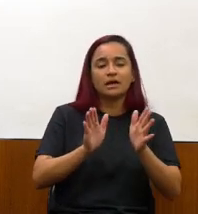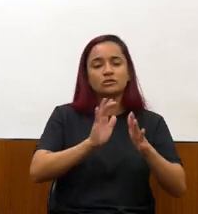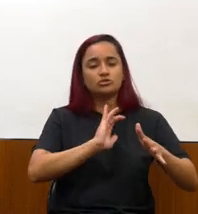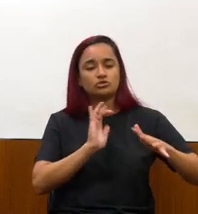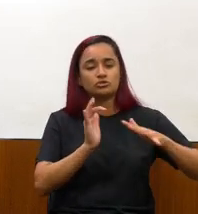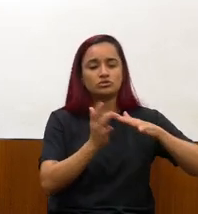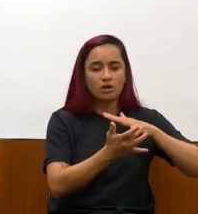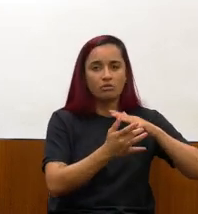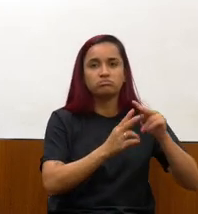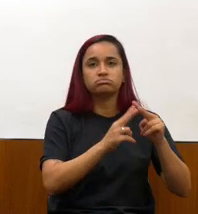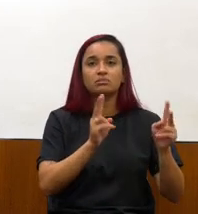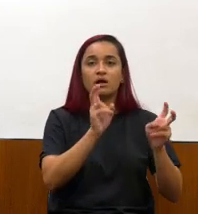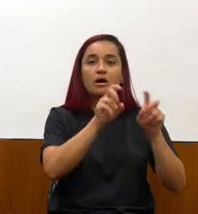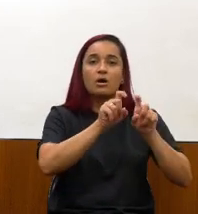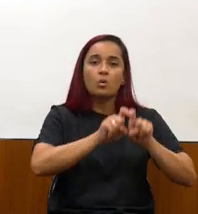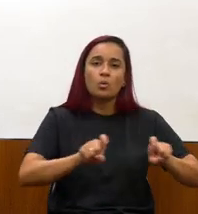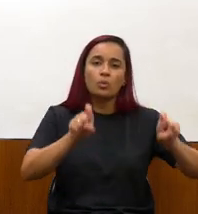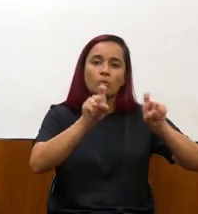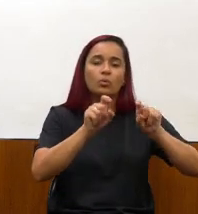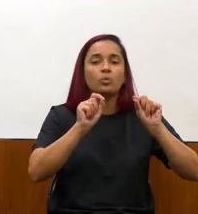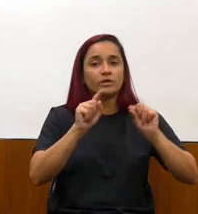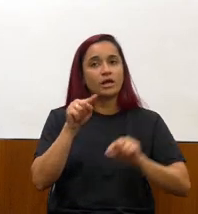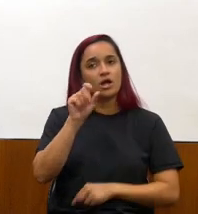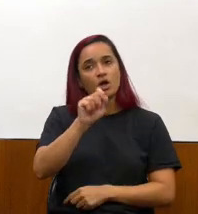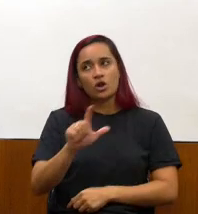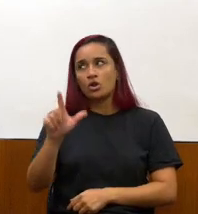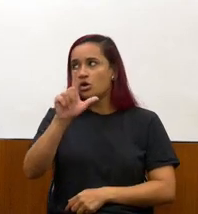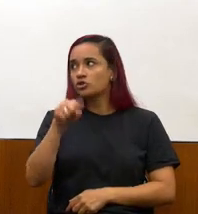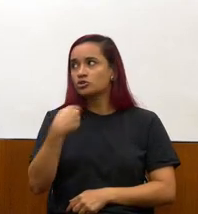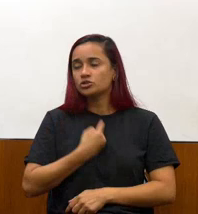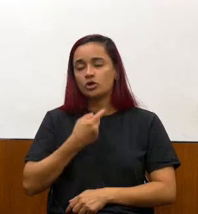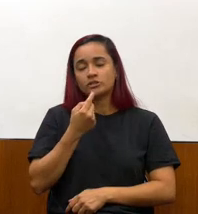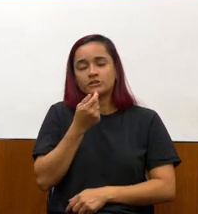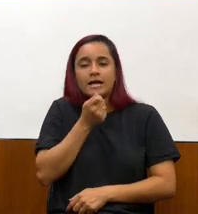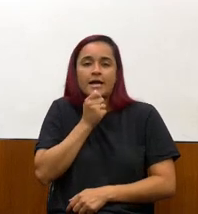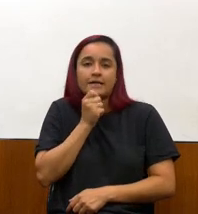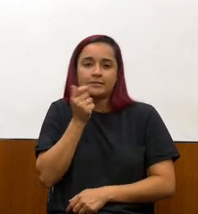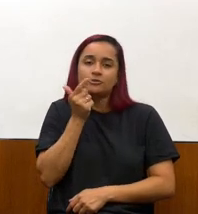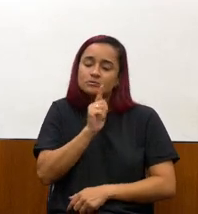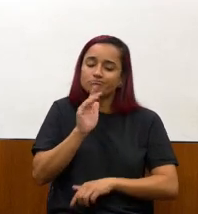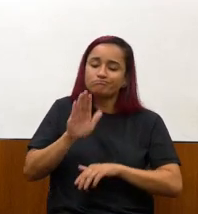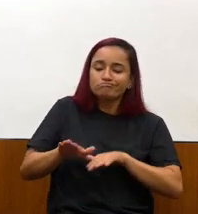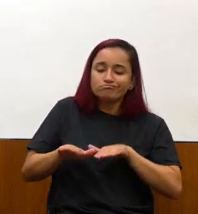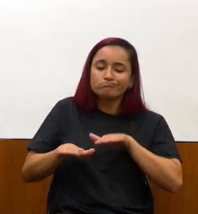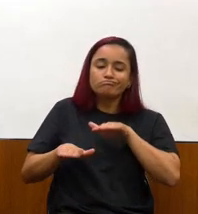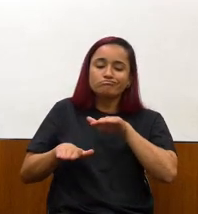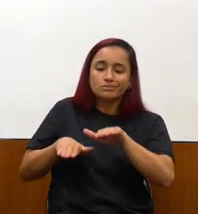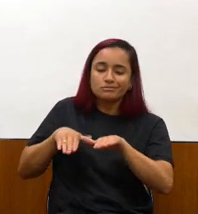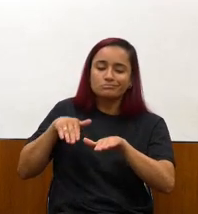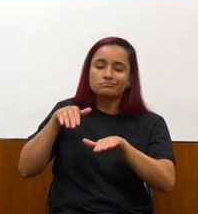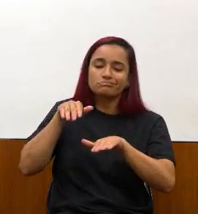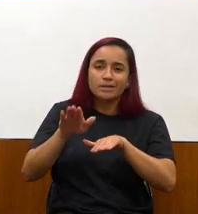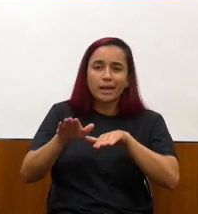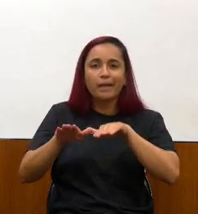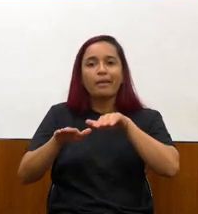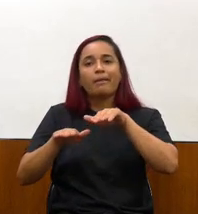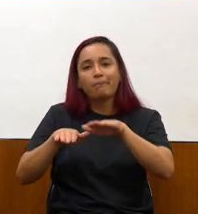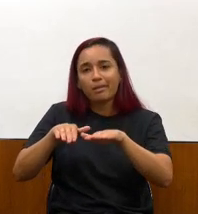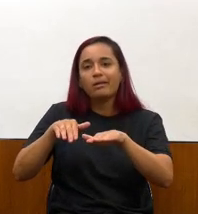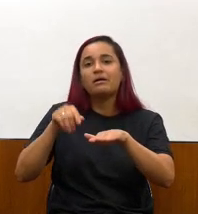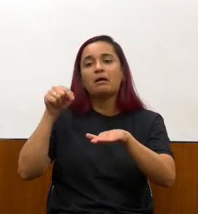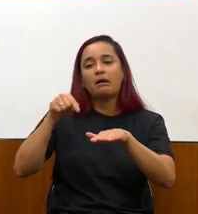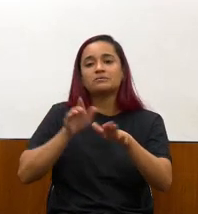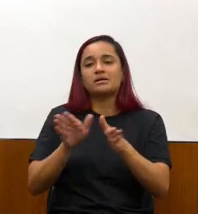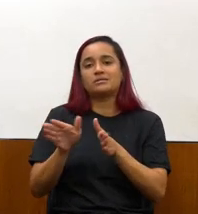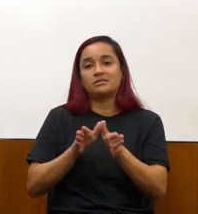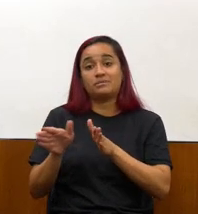a gente ainda caminha ainda a passos bem lentos em alguma dessas acessibilidades. Em contraponto, outras, a